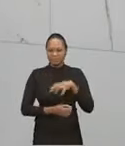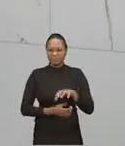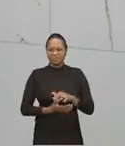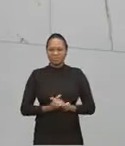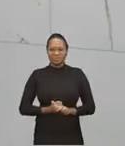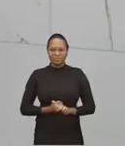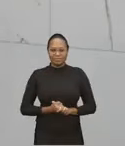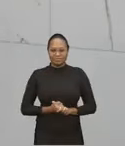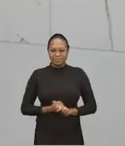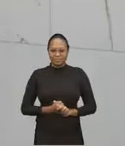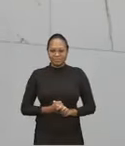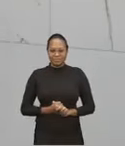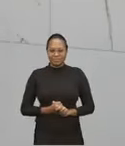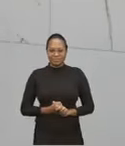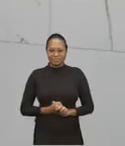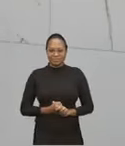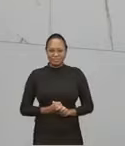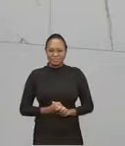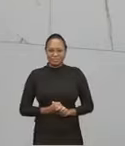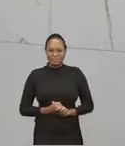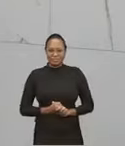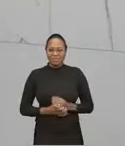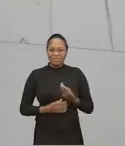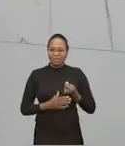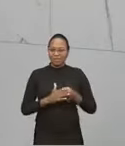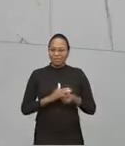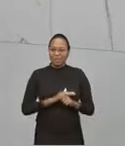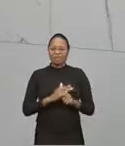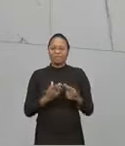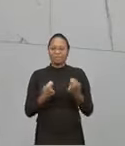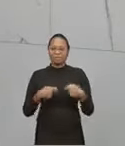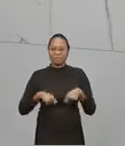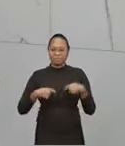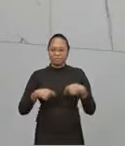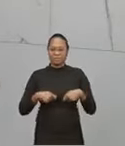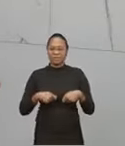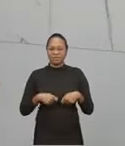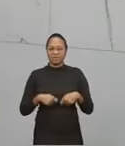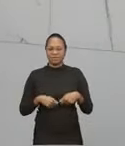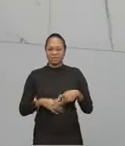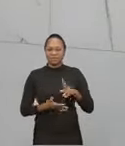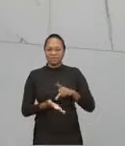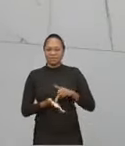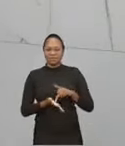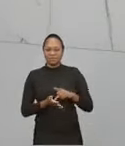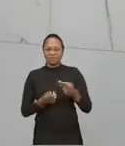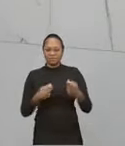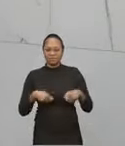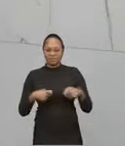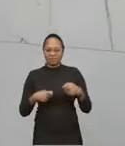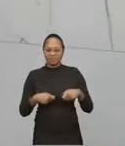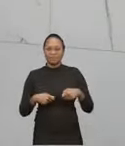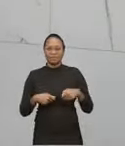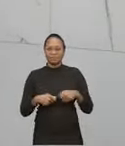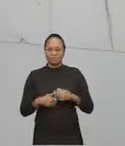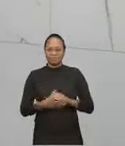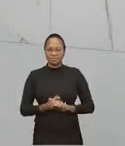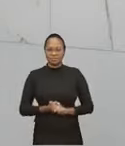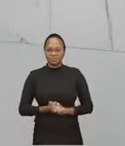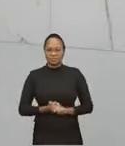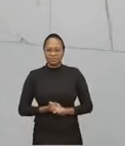deveria fazer esse investimento, meu amigo. A gente precisa falar a realidade. O esporte de Camaçari não